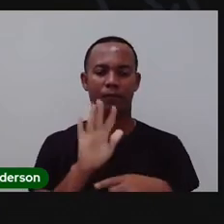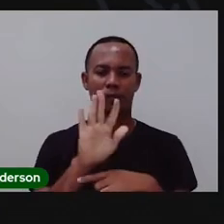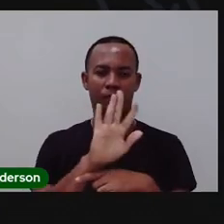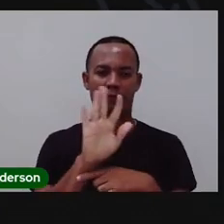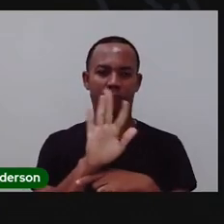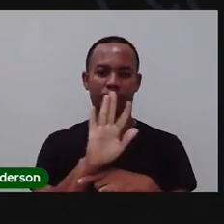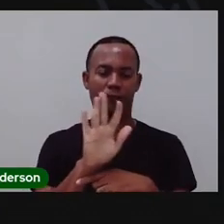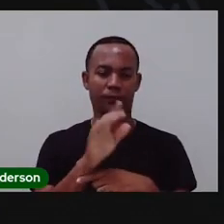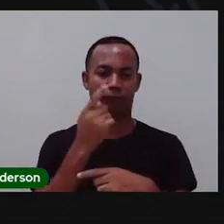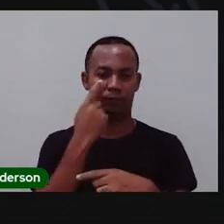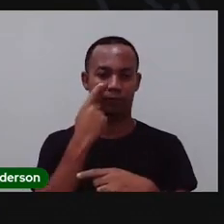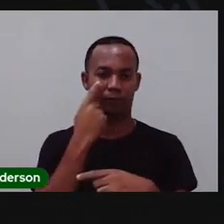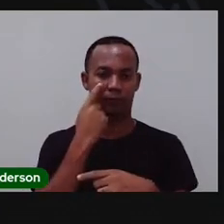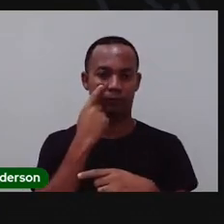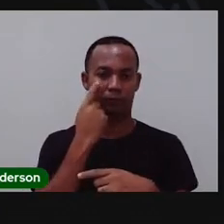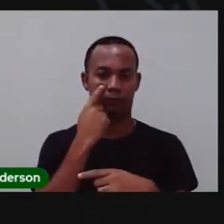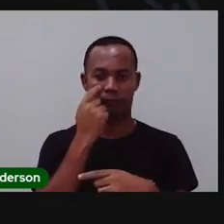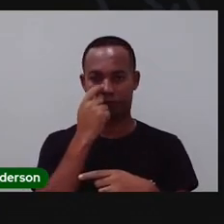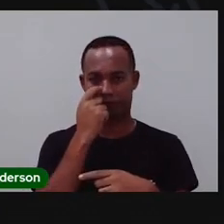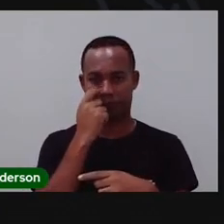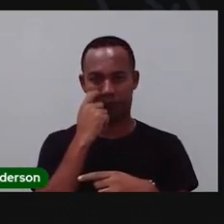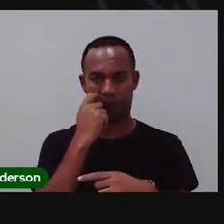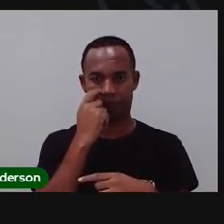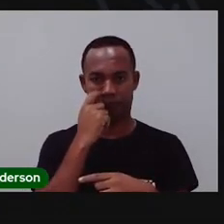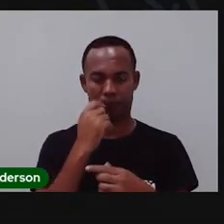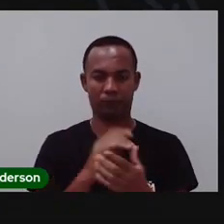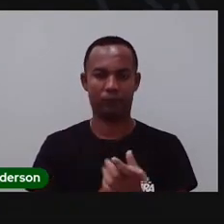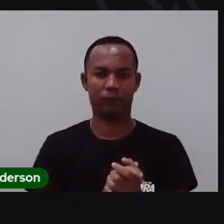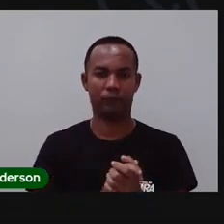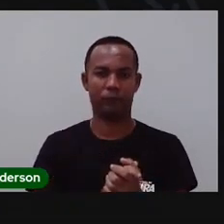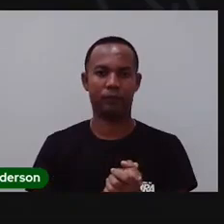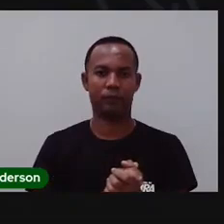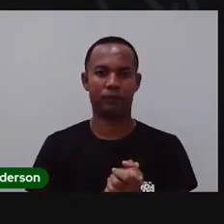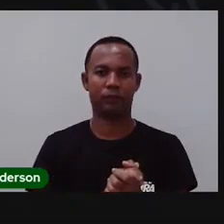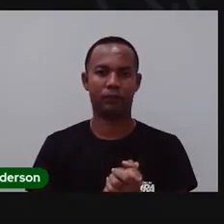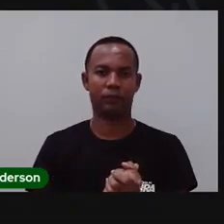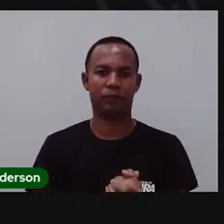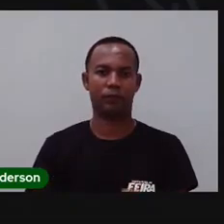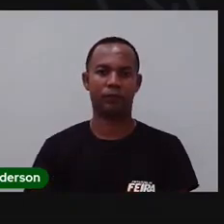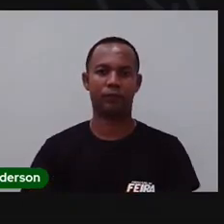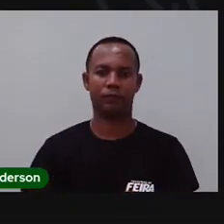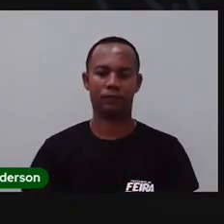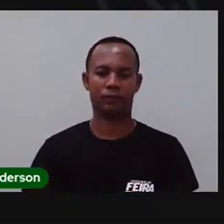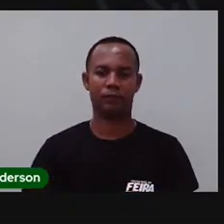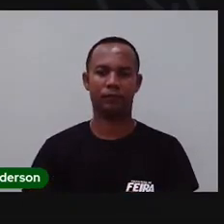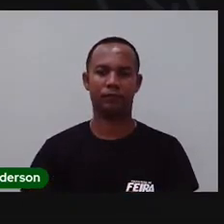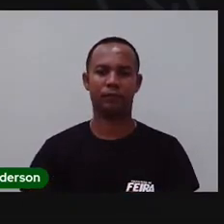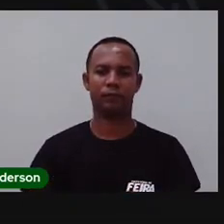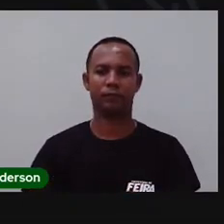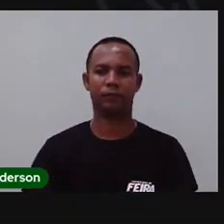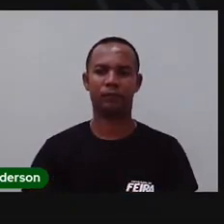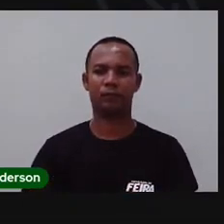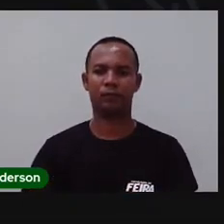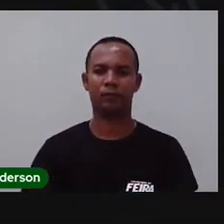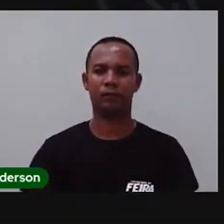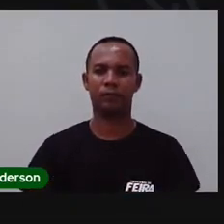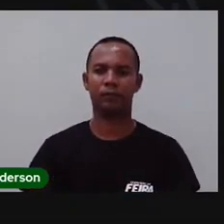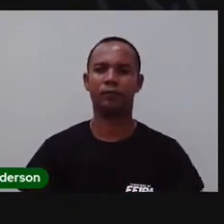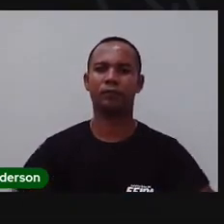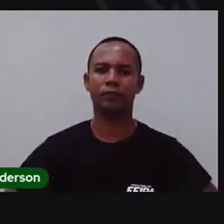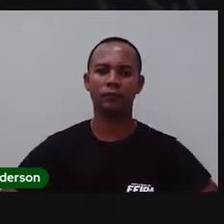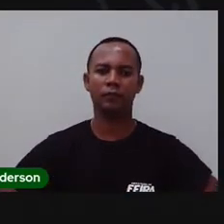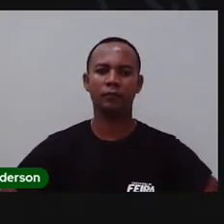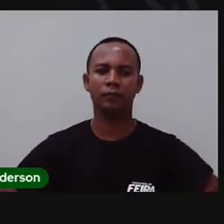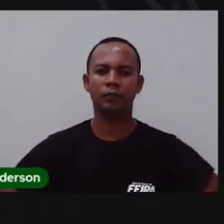slide, compartilhar, né? Esse slide aqui com vocês para a gente ver. Tá? Só o slide aqui aparecer para a gente começar